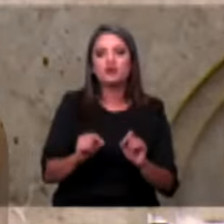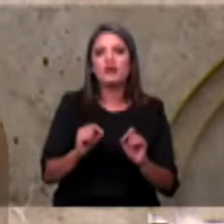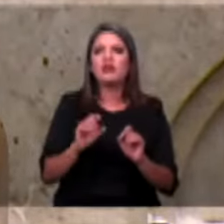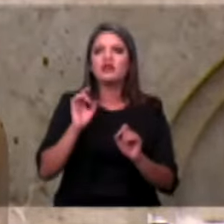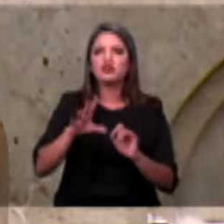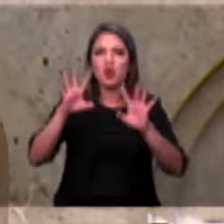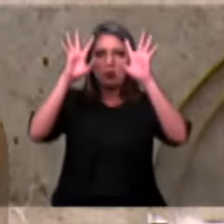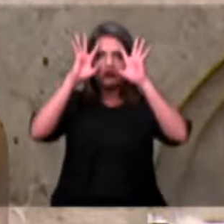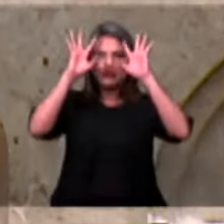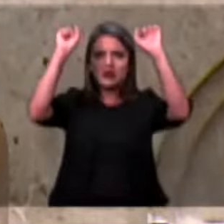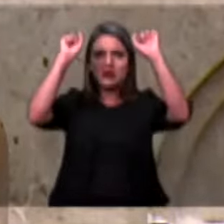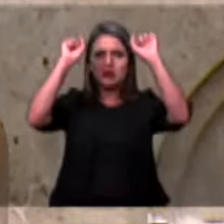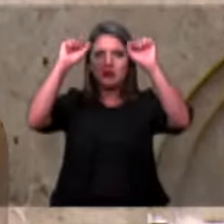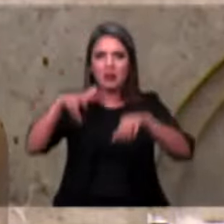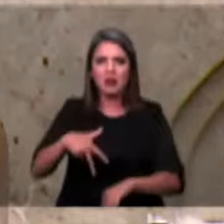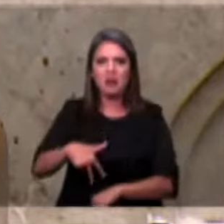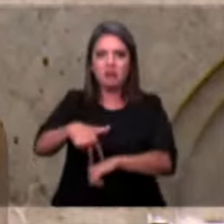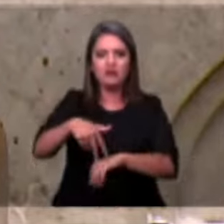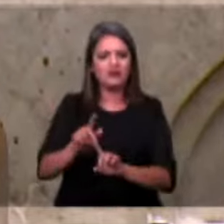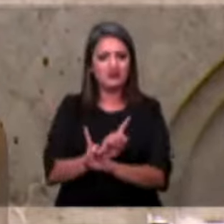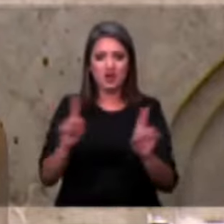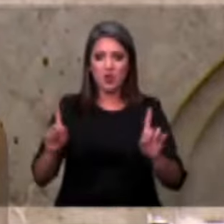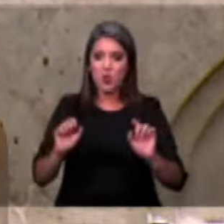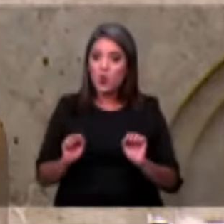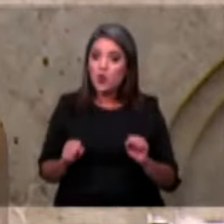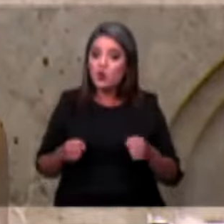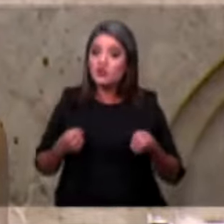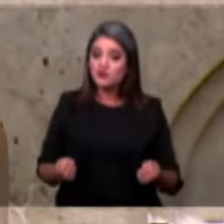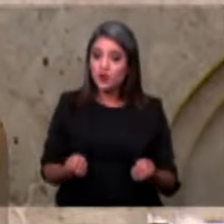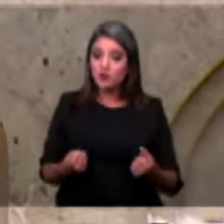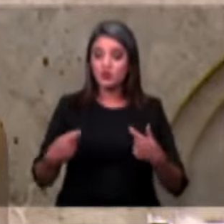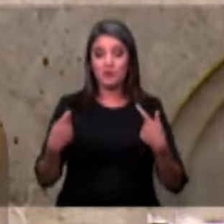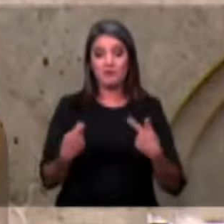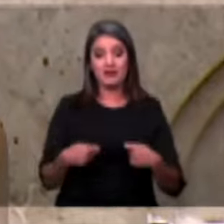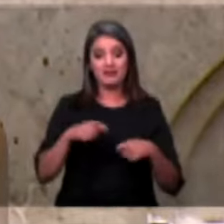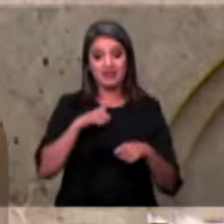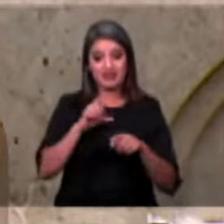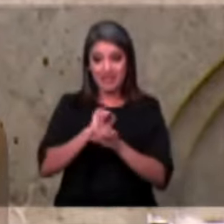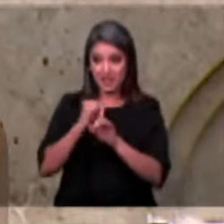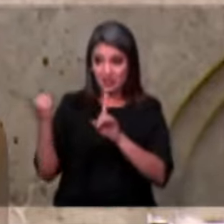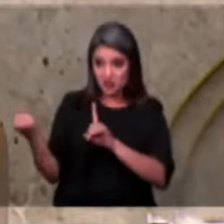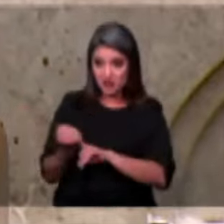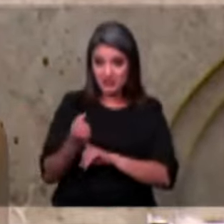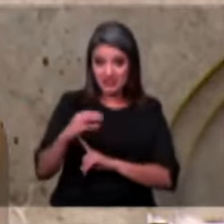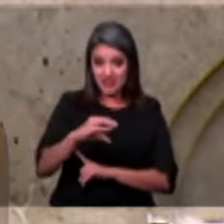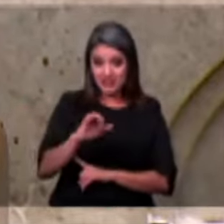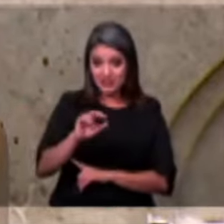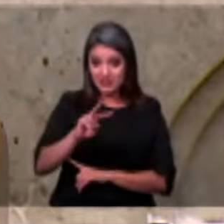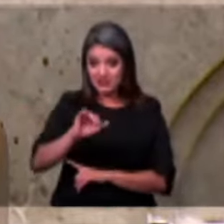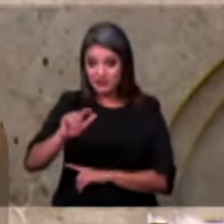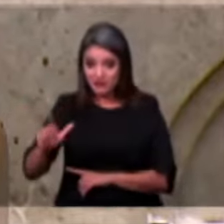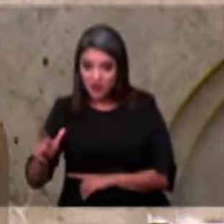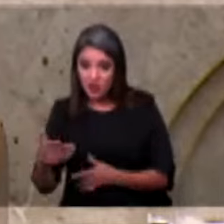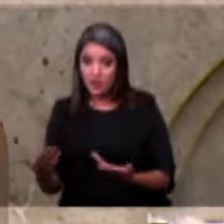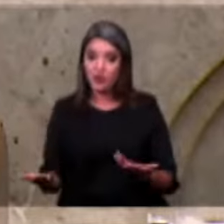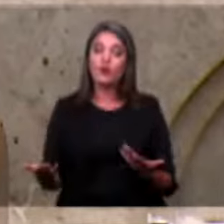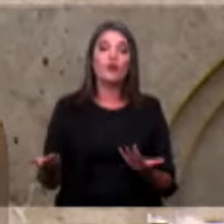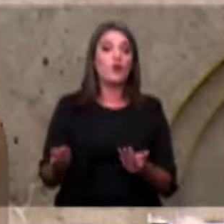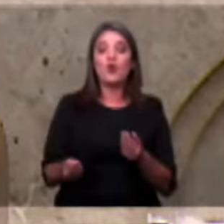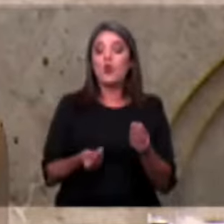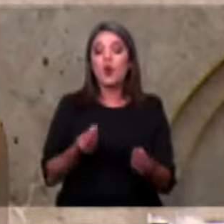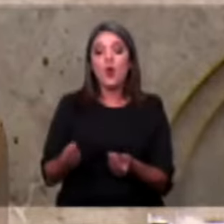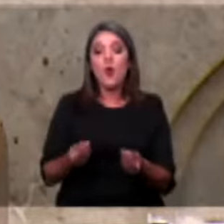tribunais. Esse esforço há de ser compartilhado pela sociedade civil, como de resto está sendo, de